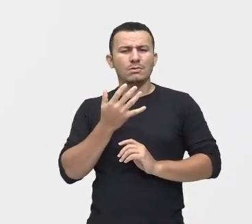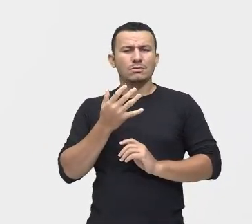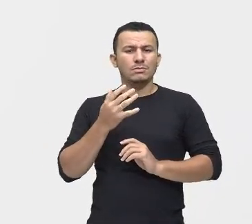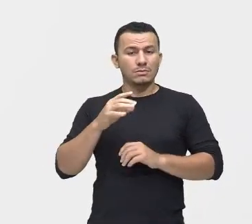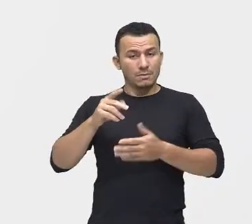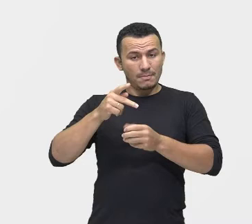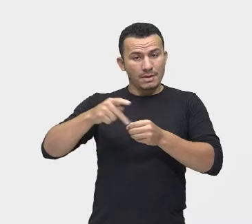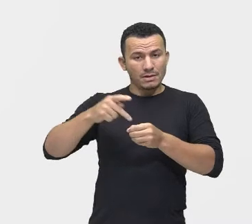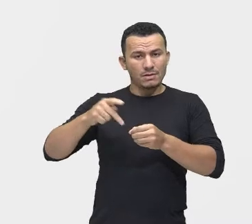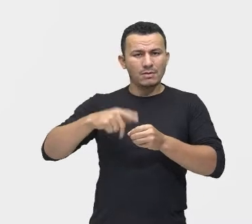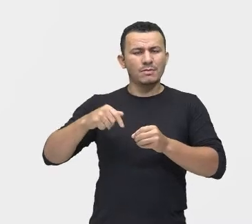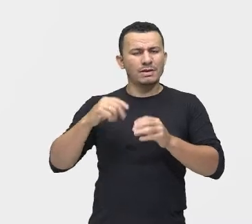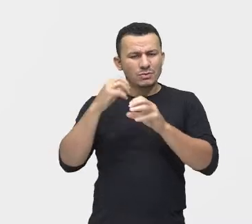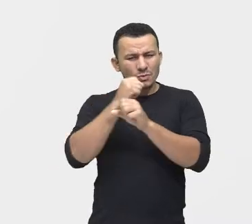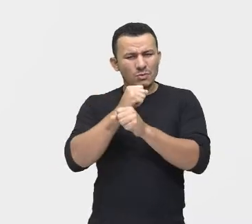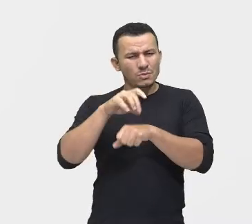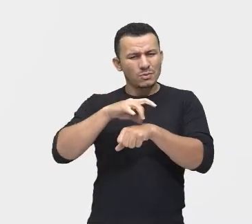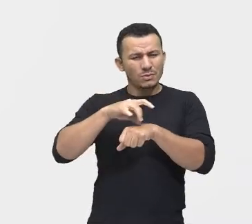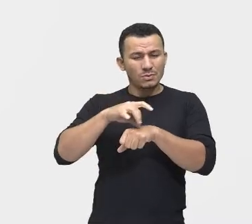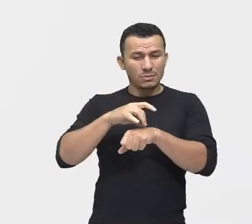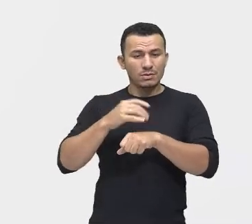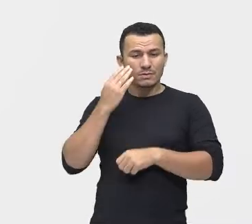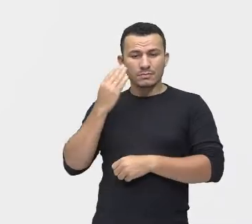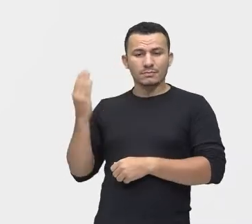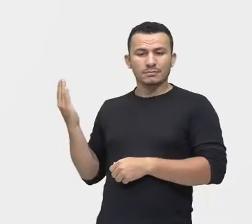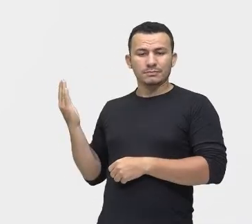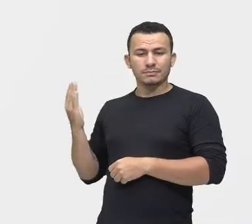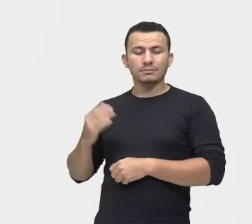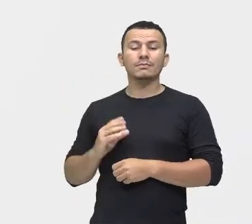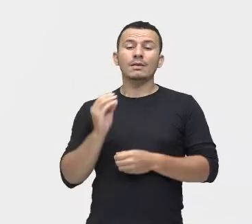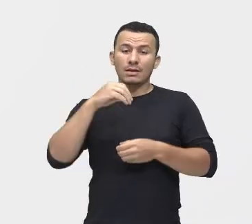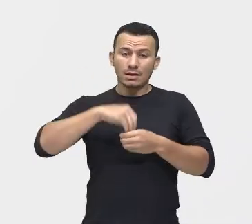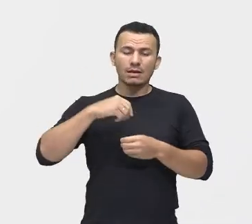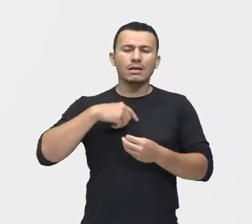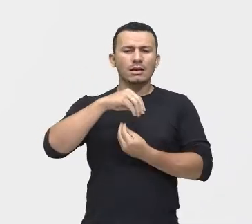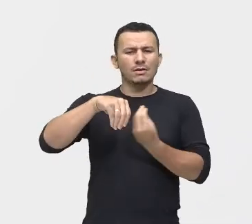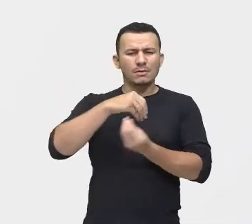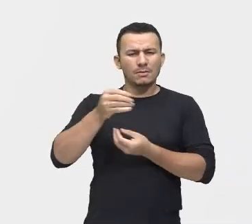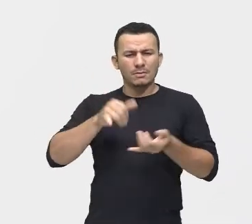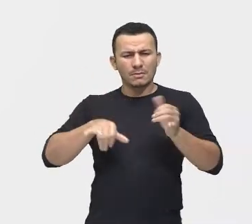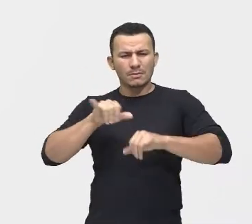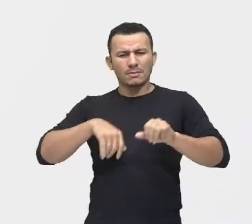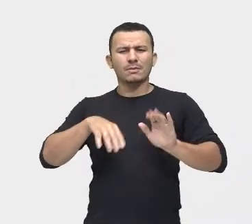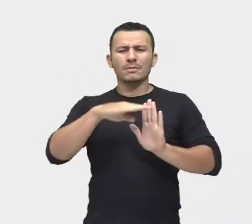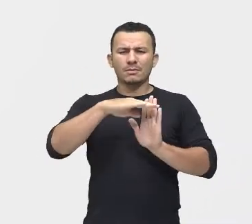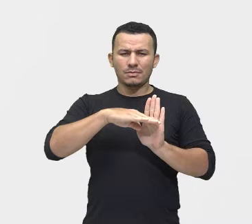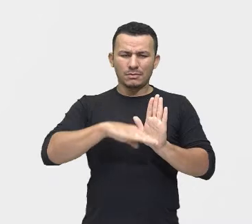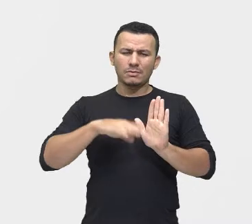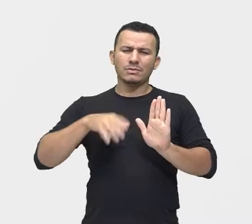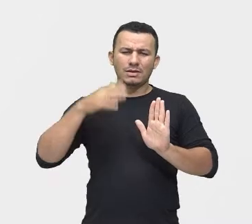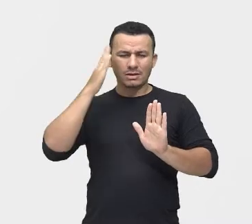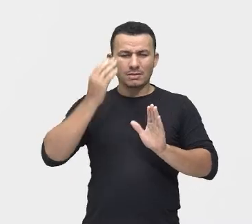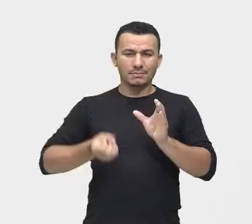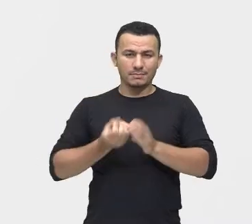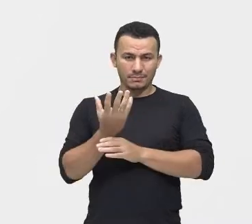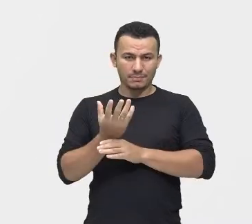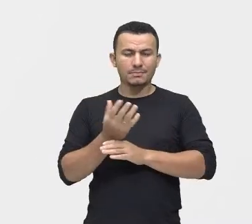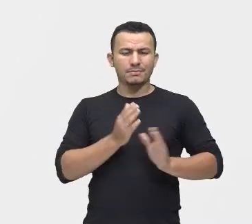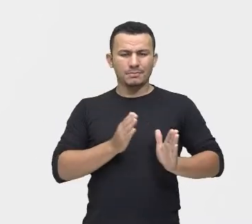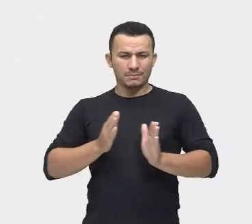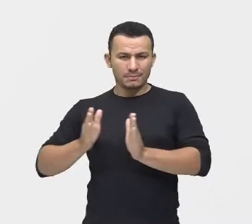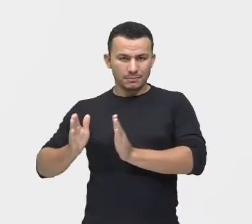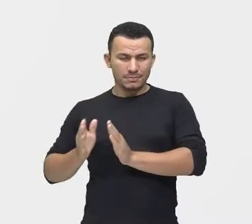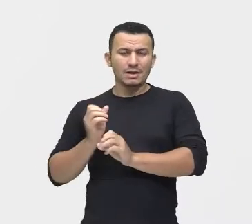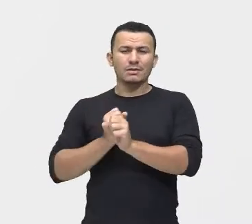aí escuro com uma composição complexa, porque a gente viu aí a sua formação durante